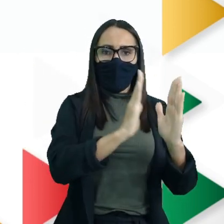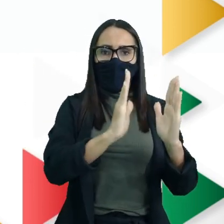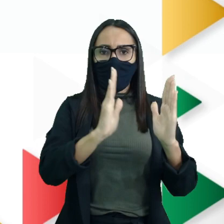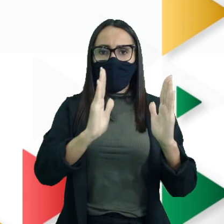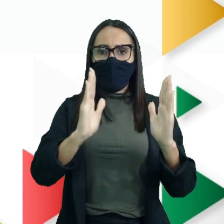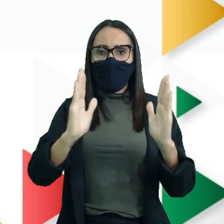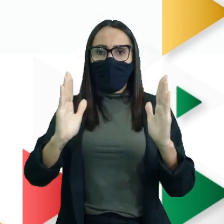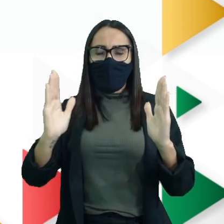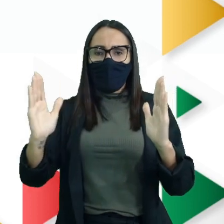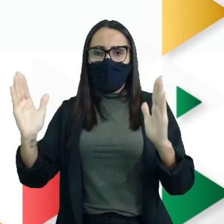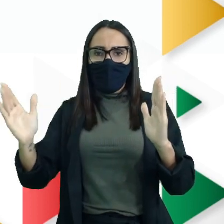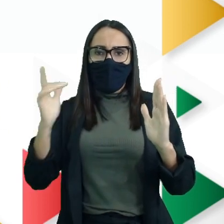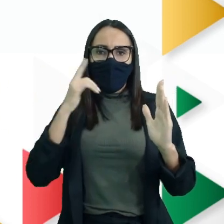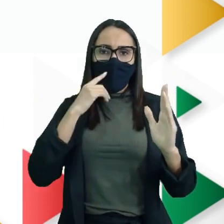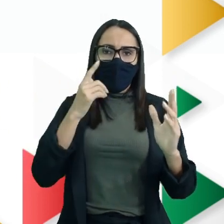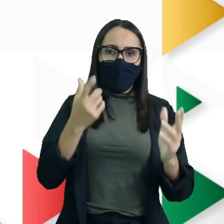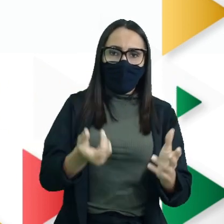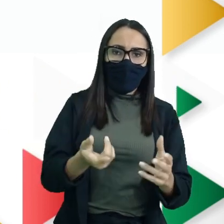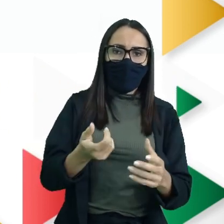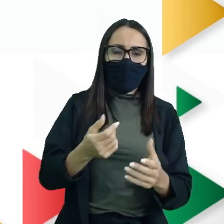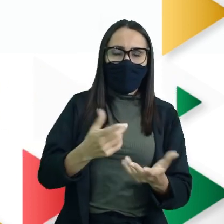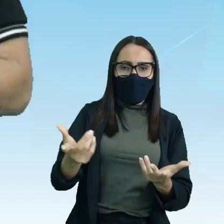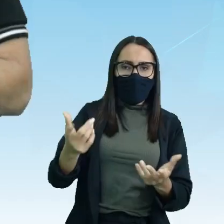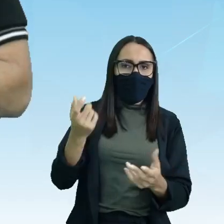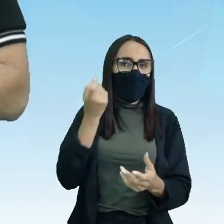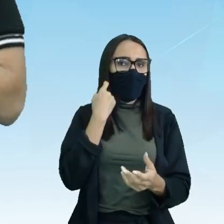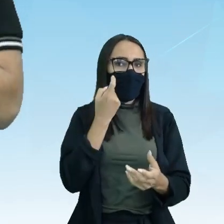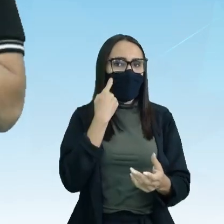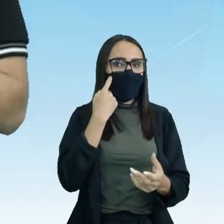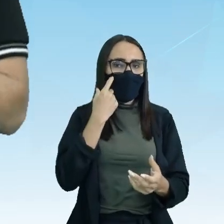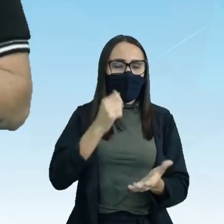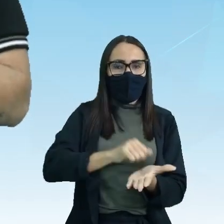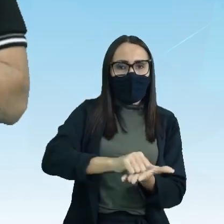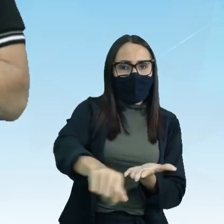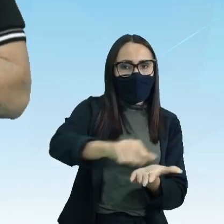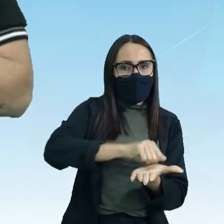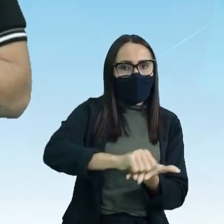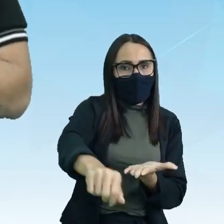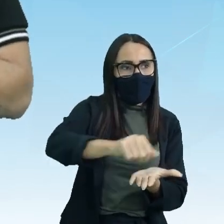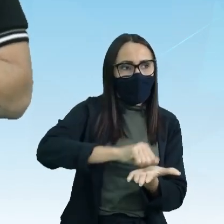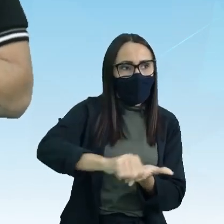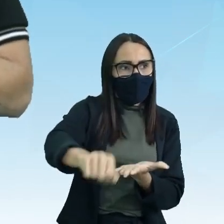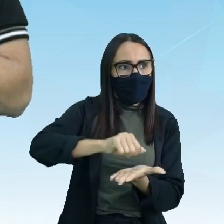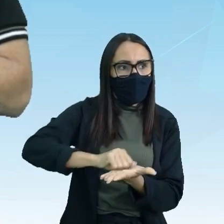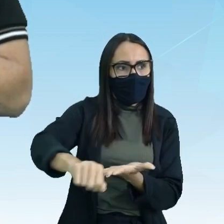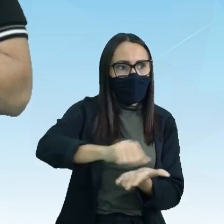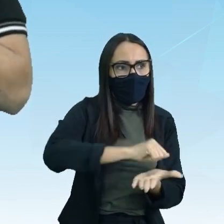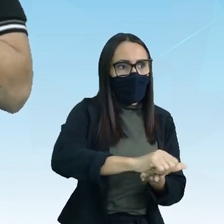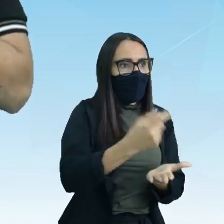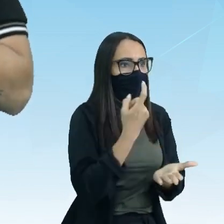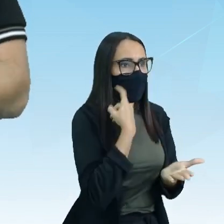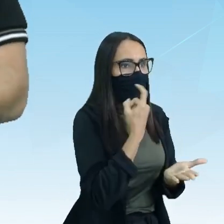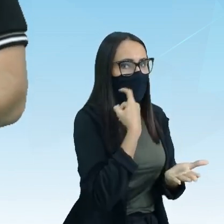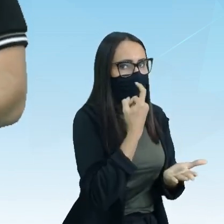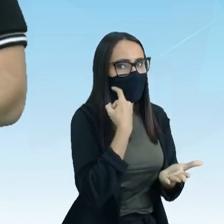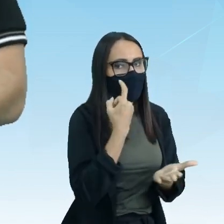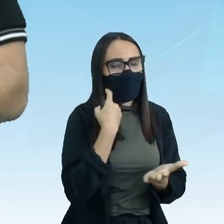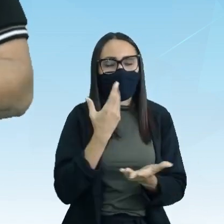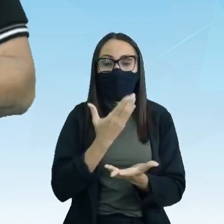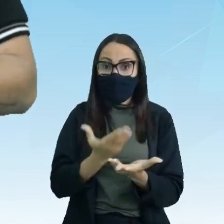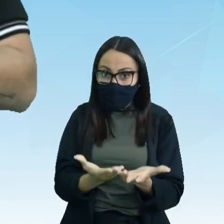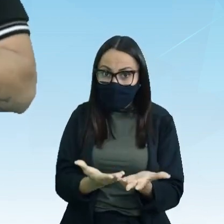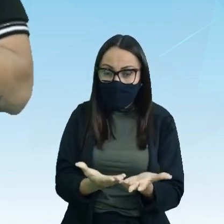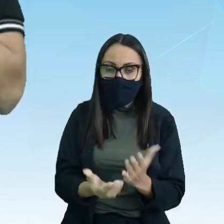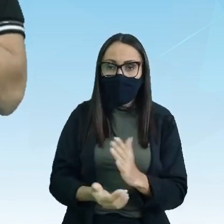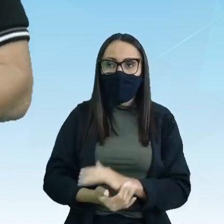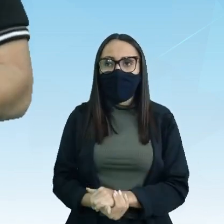tem balcões onde o peixe é tratado. Praticamente lá só se vende, professor, o peixe fresco,